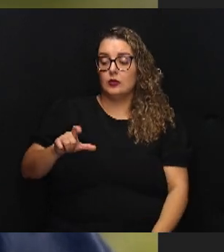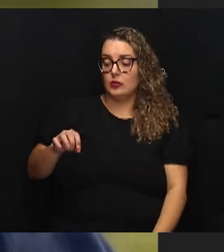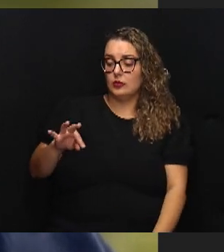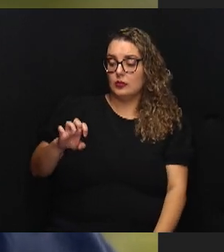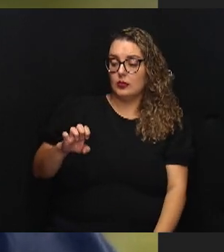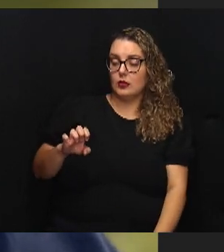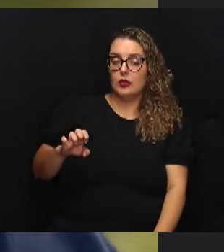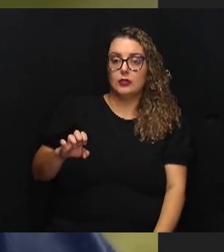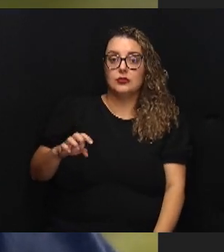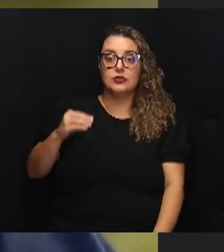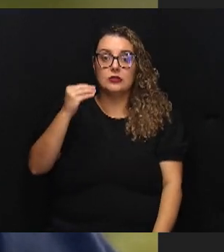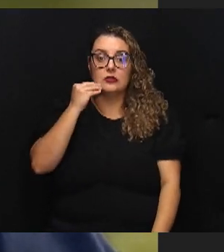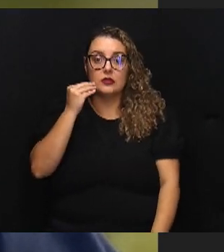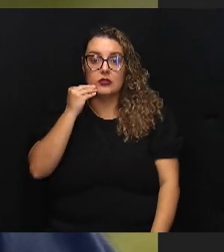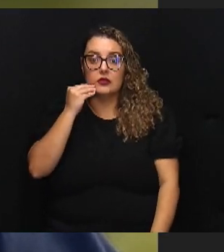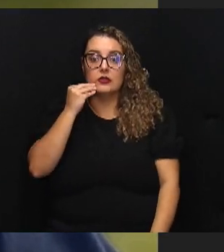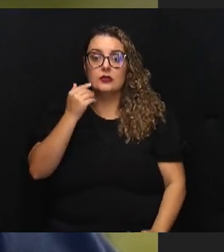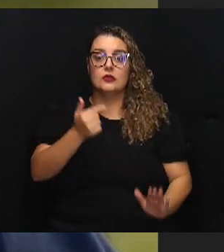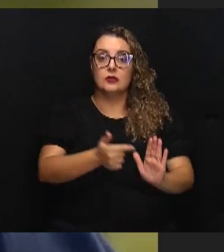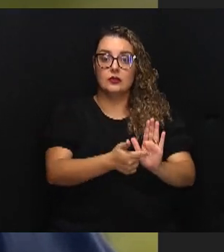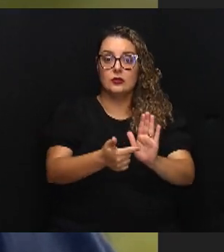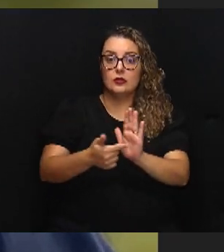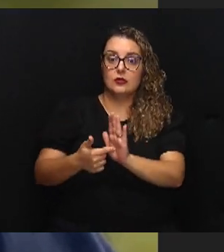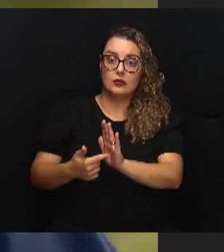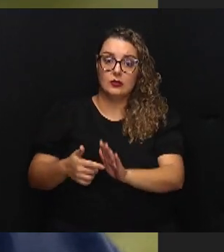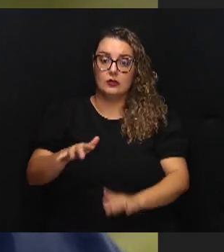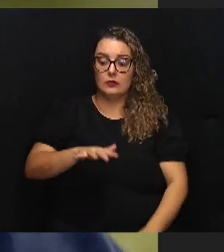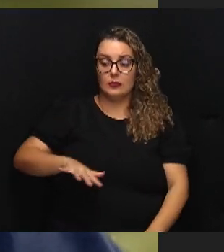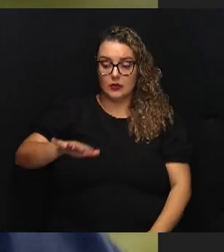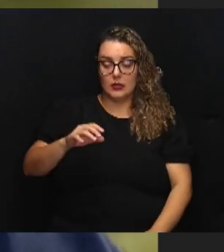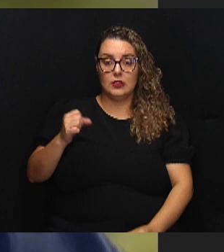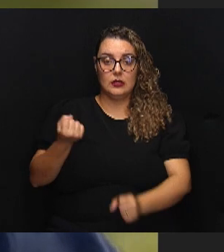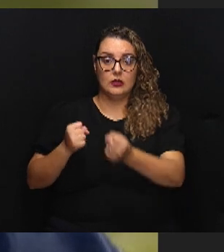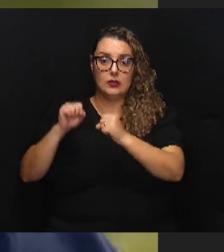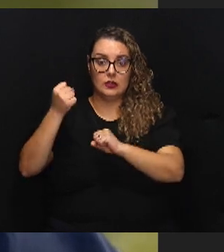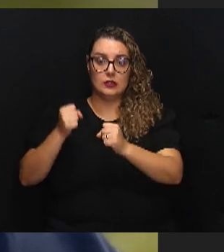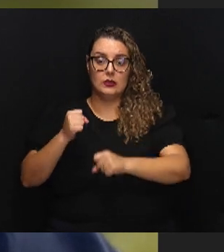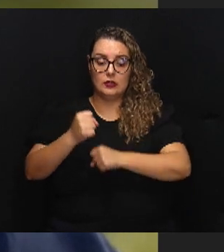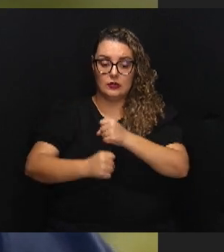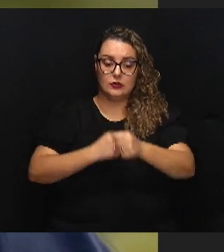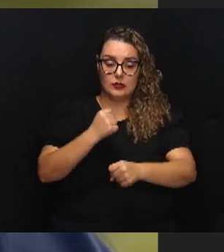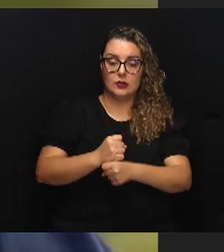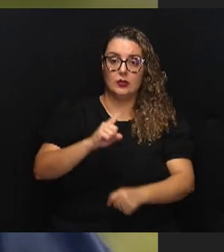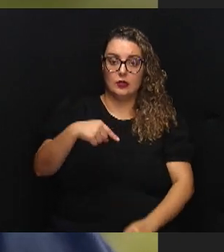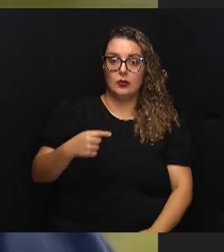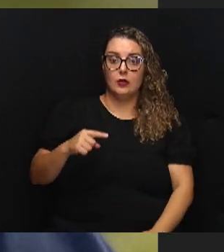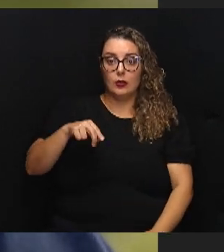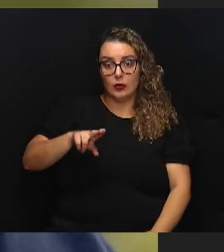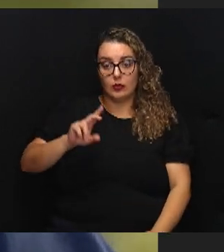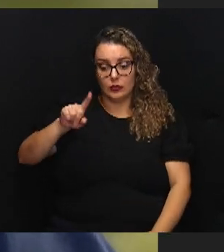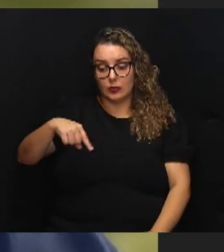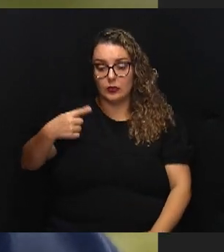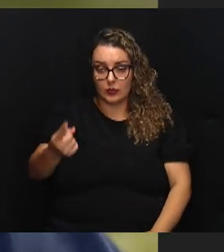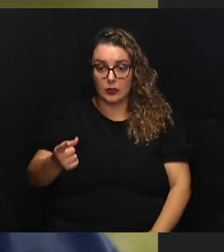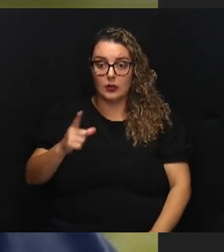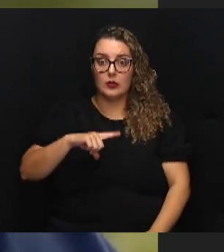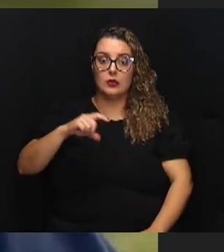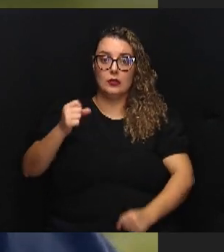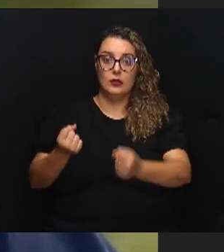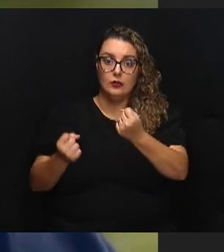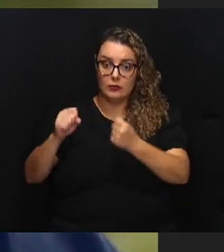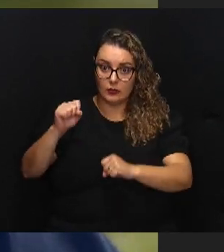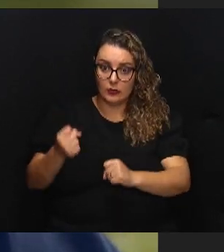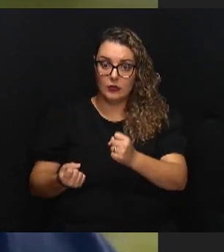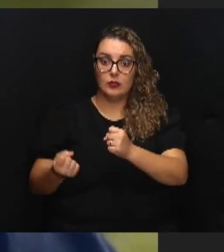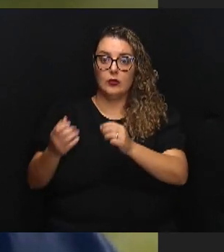demonstrativo para a indústria, e no ano que vem ou seguinte a gente ter uma fábrica com